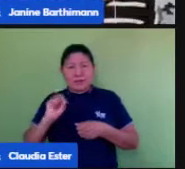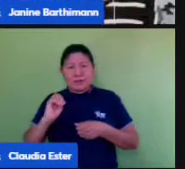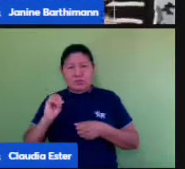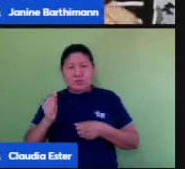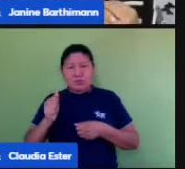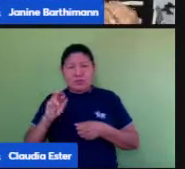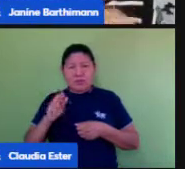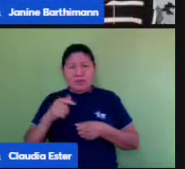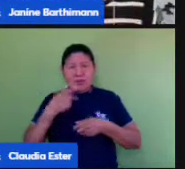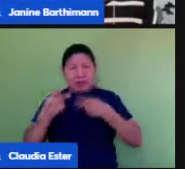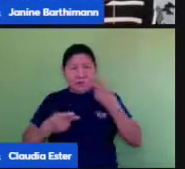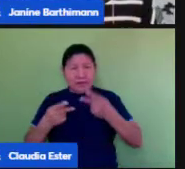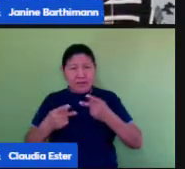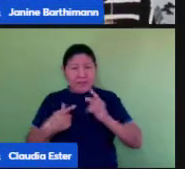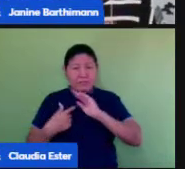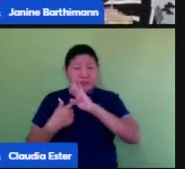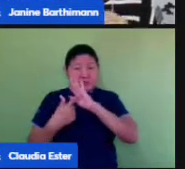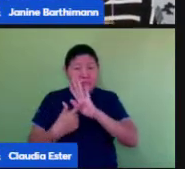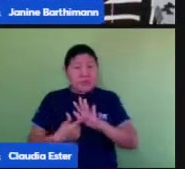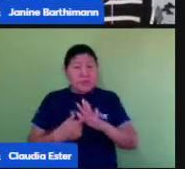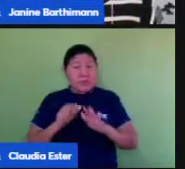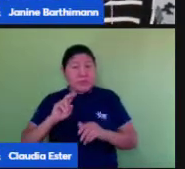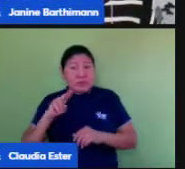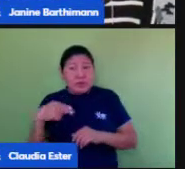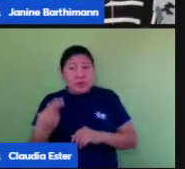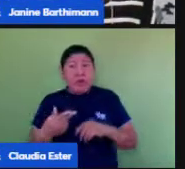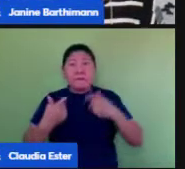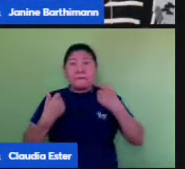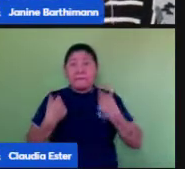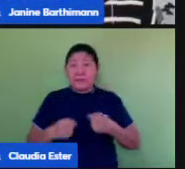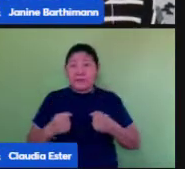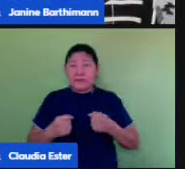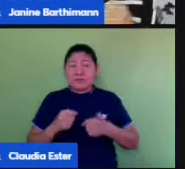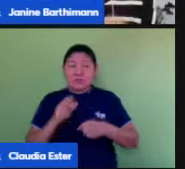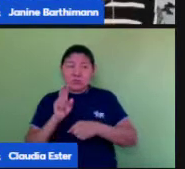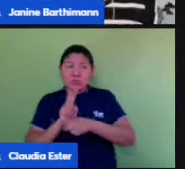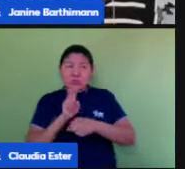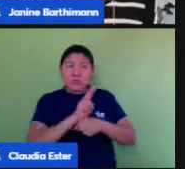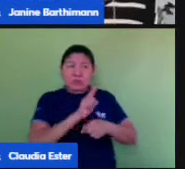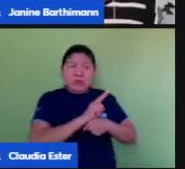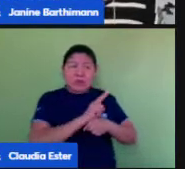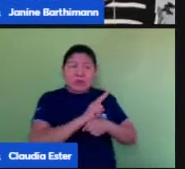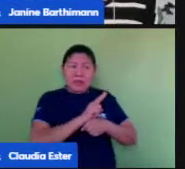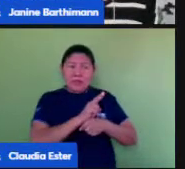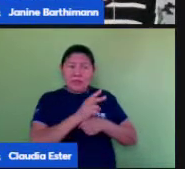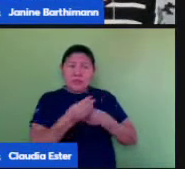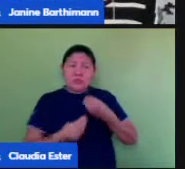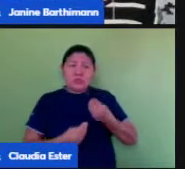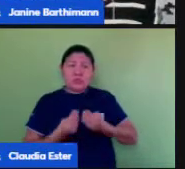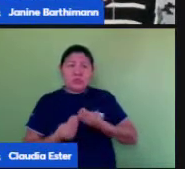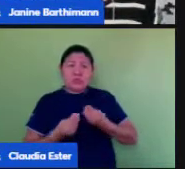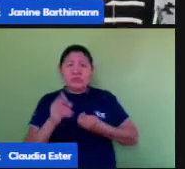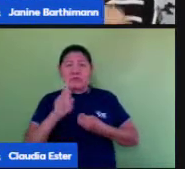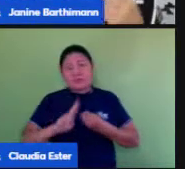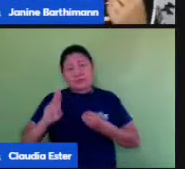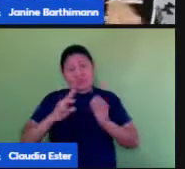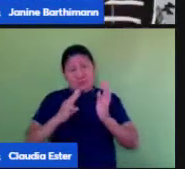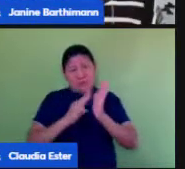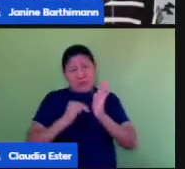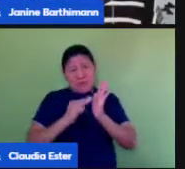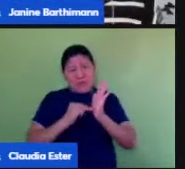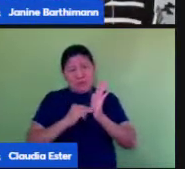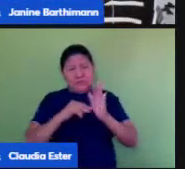nos chamar a atenção que nós precisamos ter esse olhar sensível quanto professor ao tipo de metodologia que eu